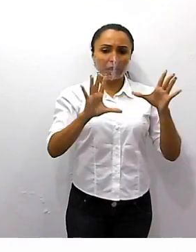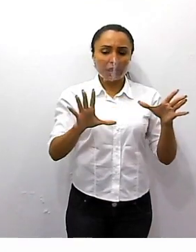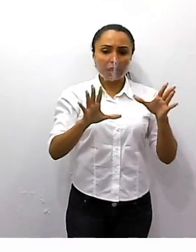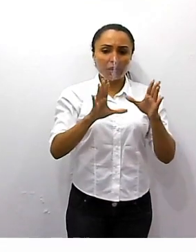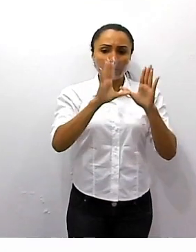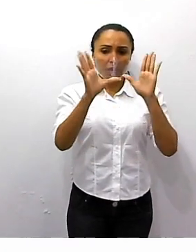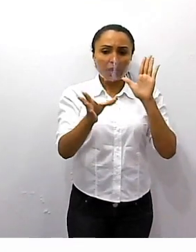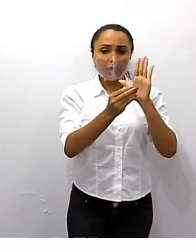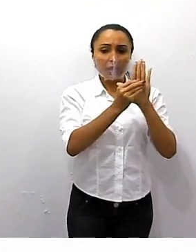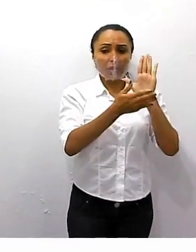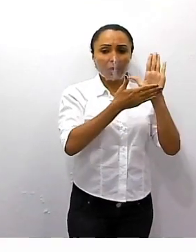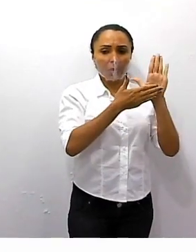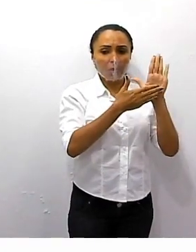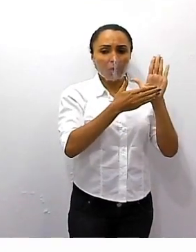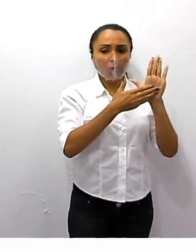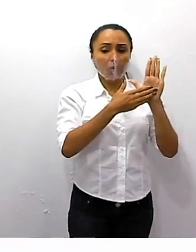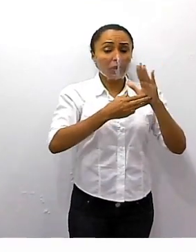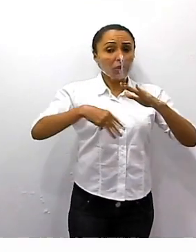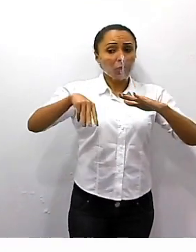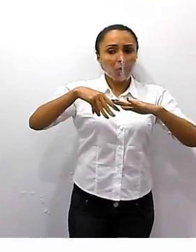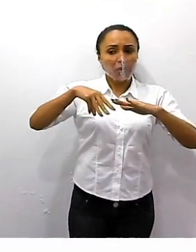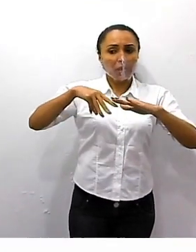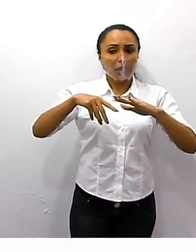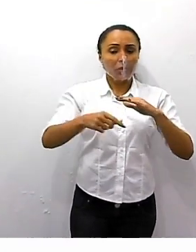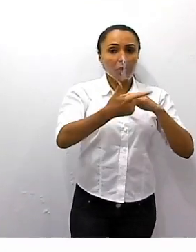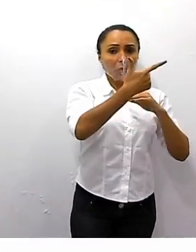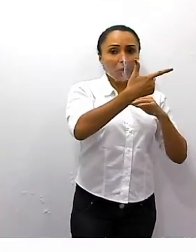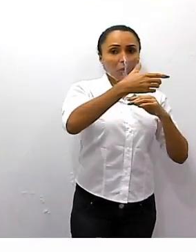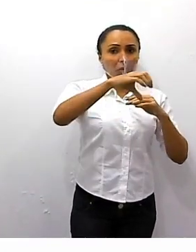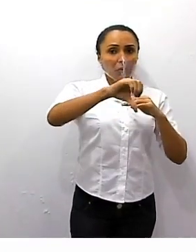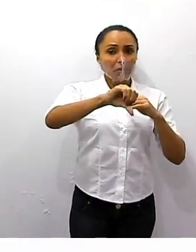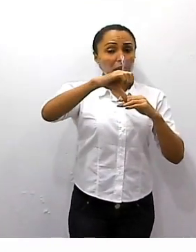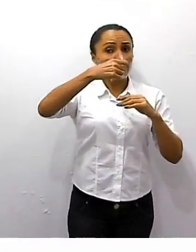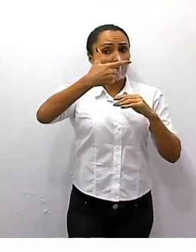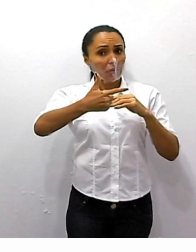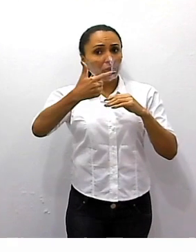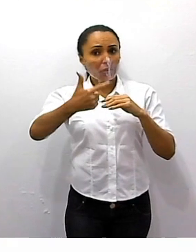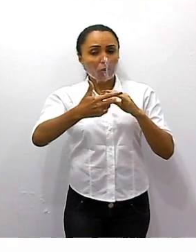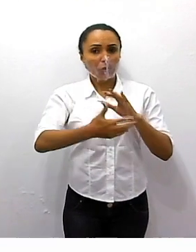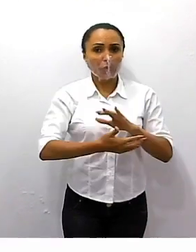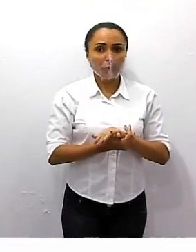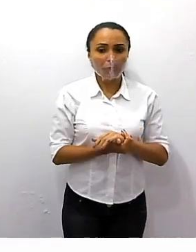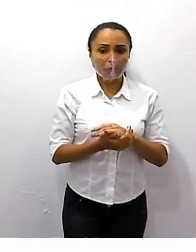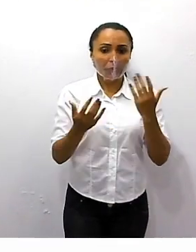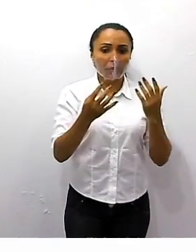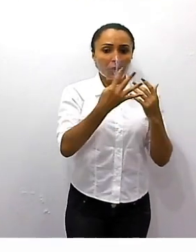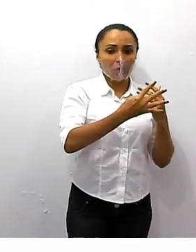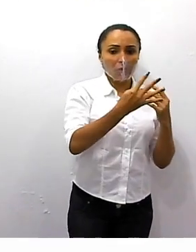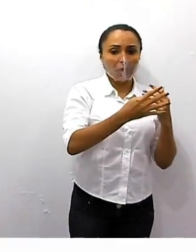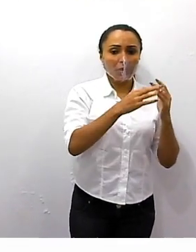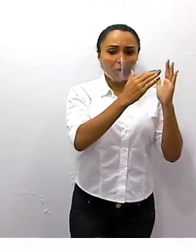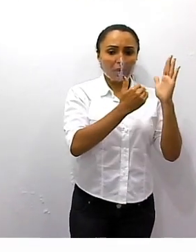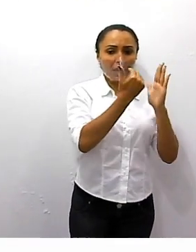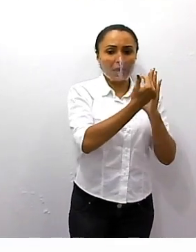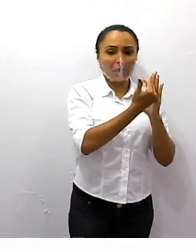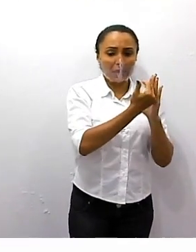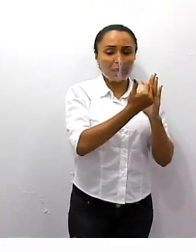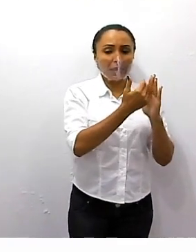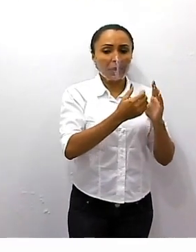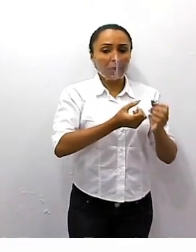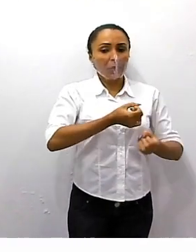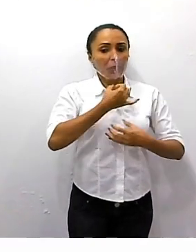então às propostas dos modernistas de 1922. E 4. Além da poesia